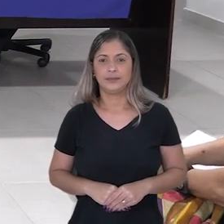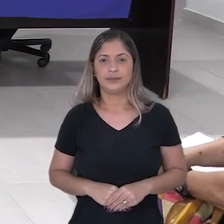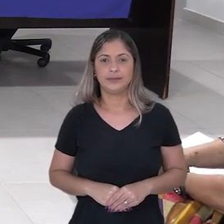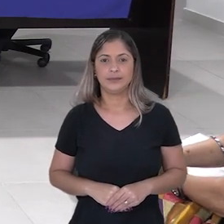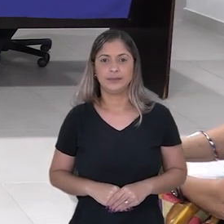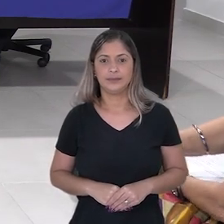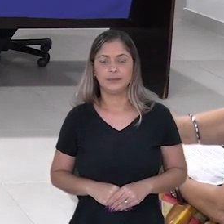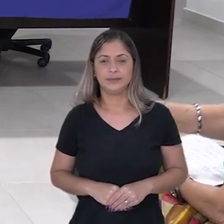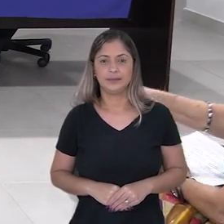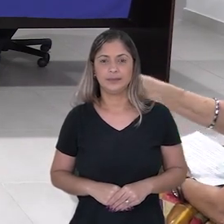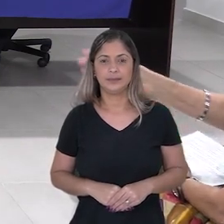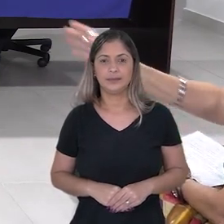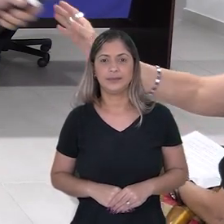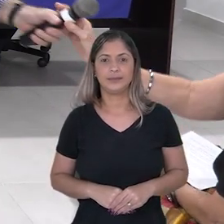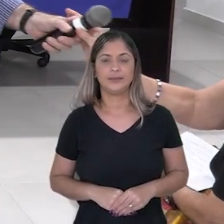Claro.